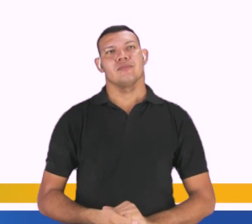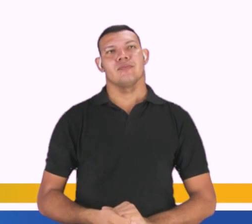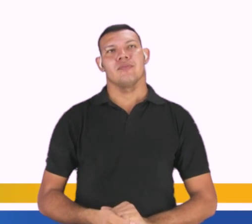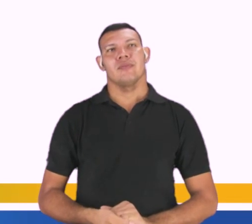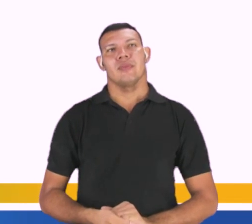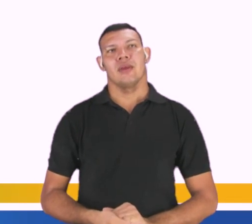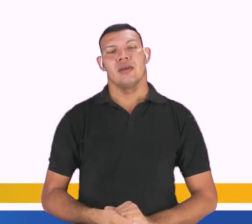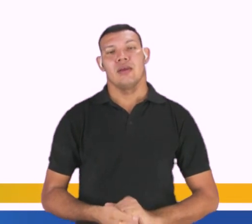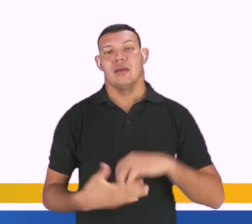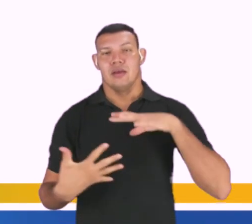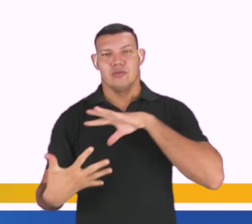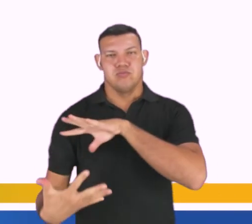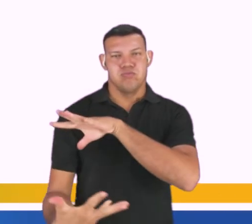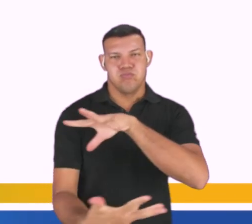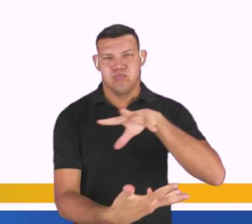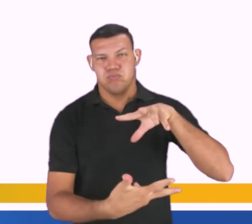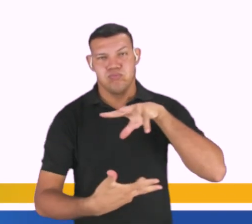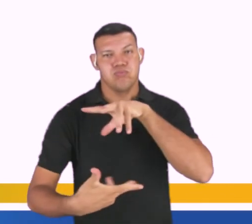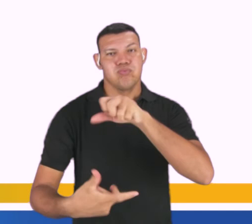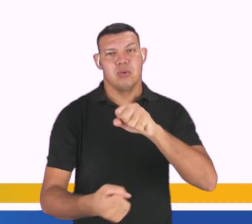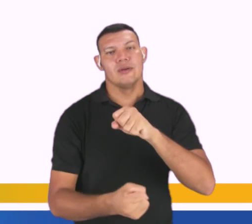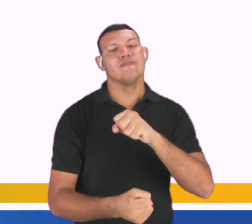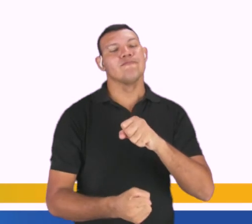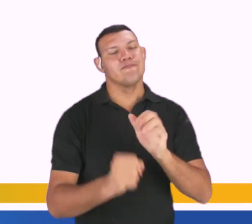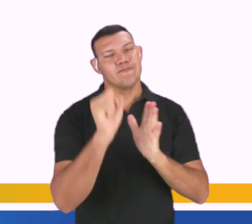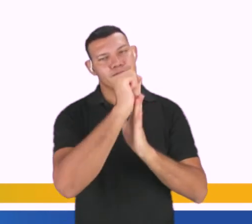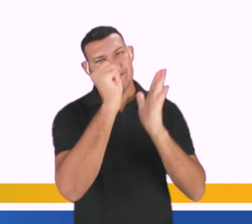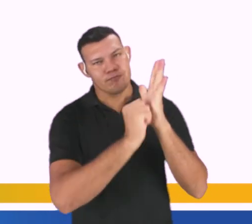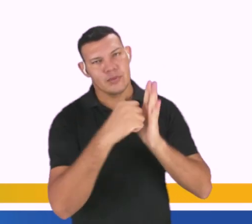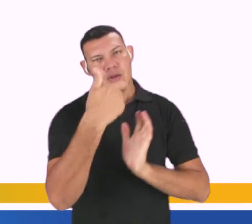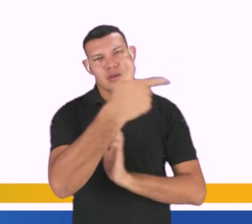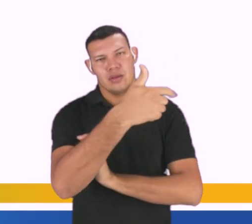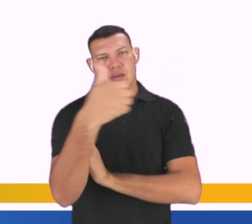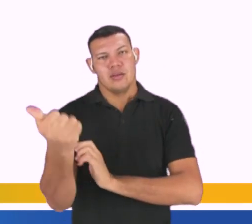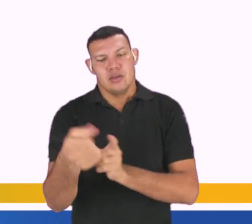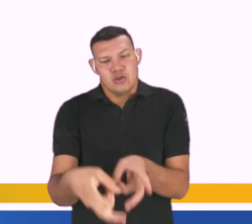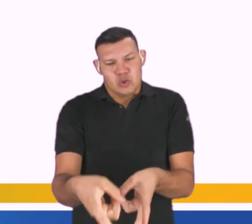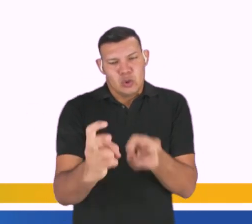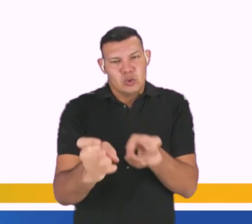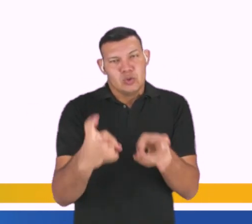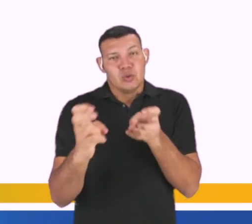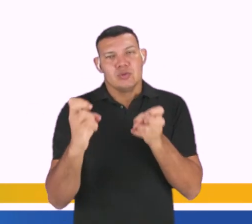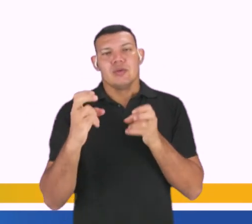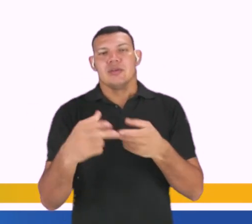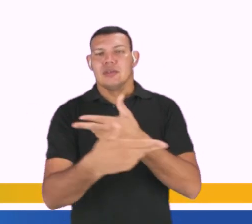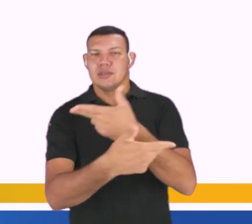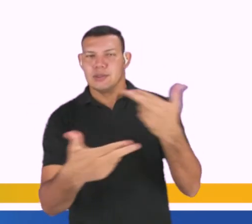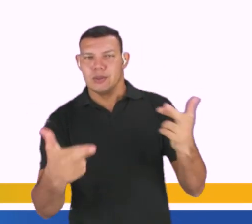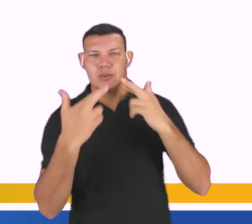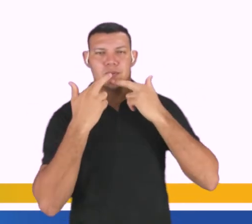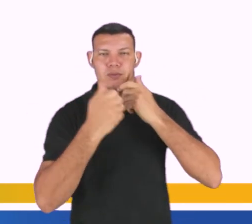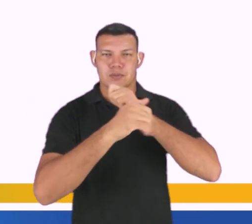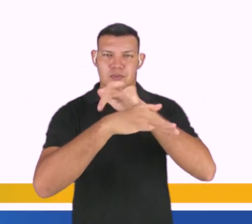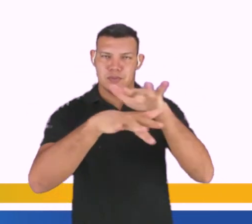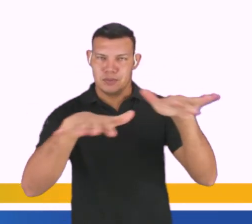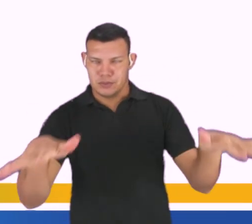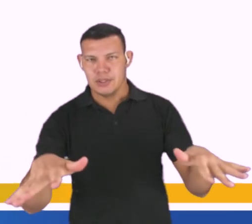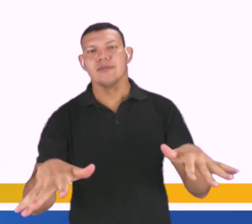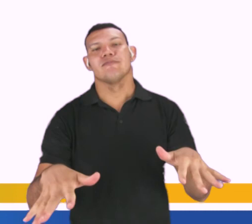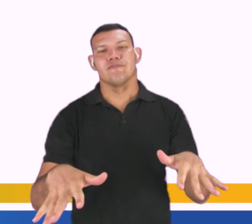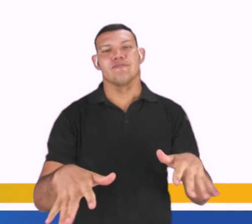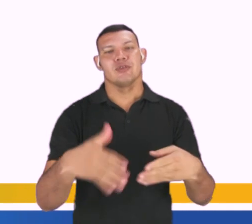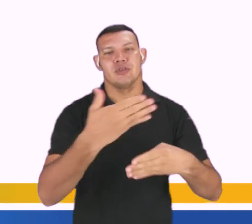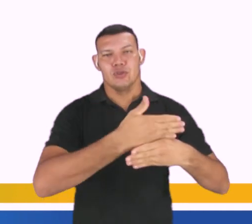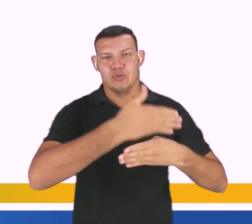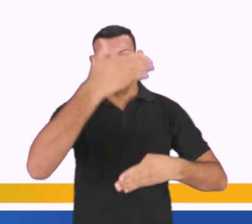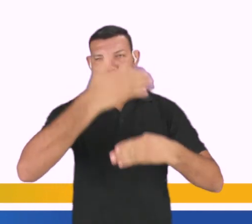Com a globalização, entramos no século XXI extraindo cada vez mais recursos naturais para, por exemplo, construir